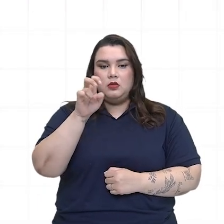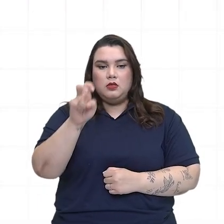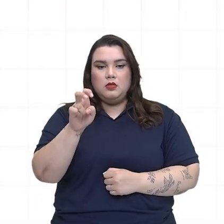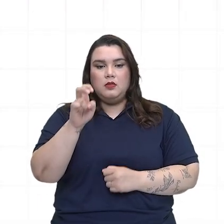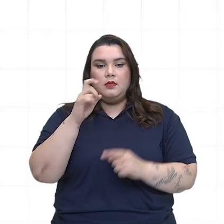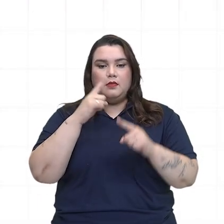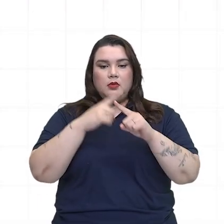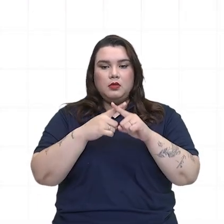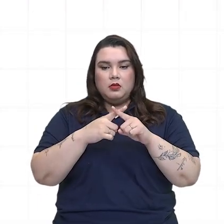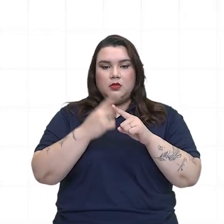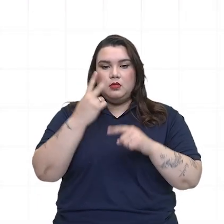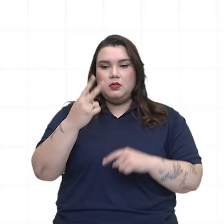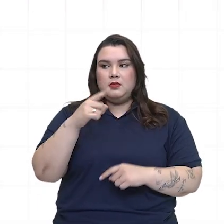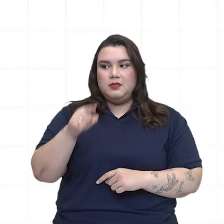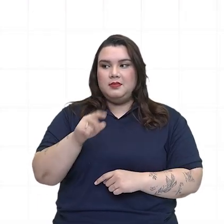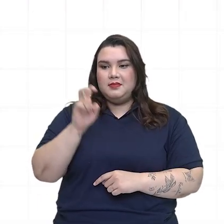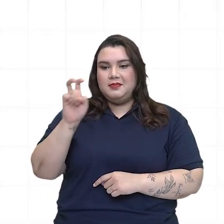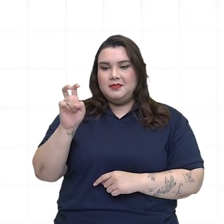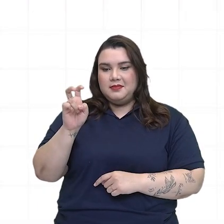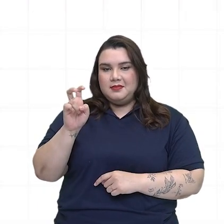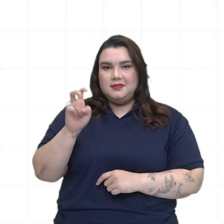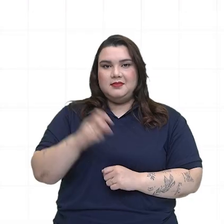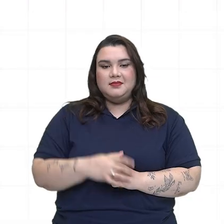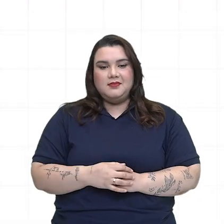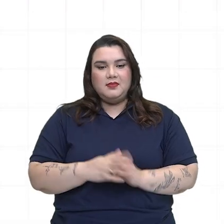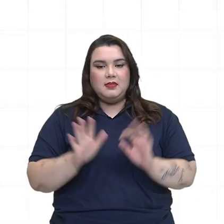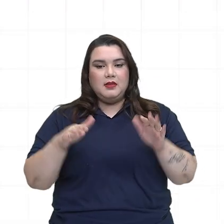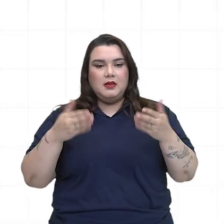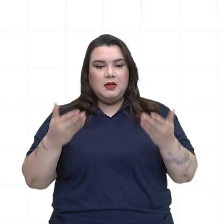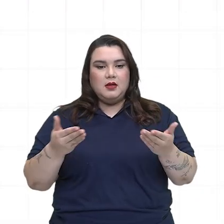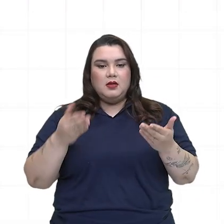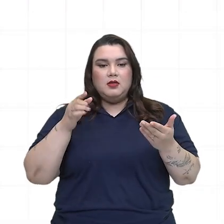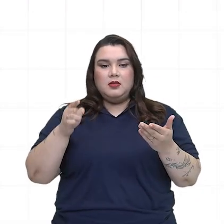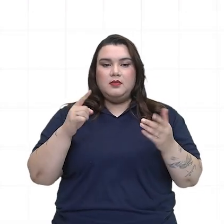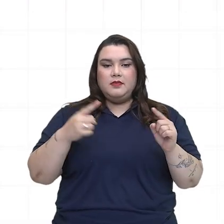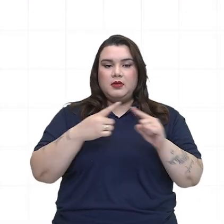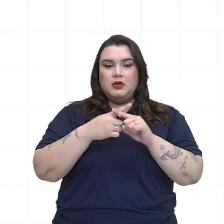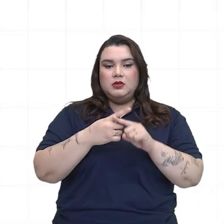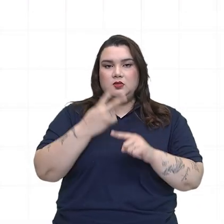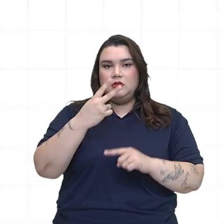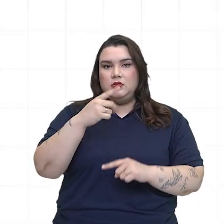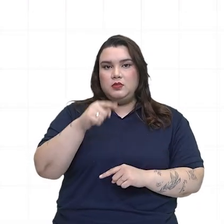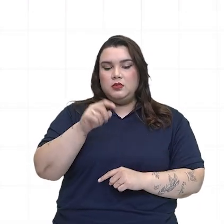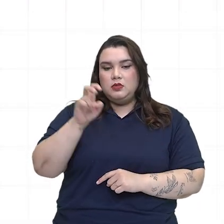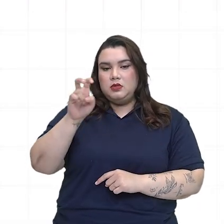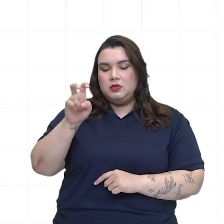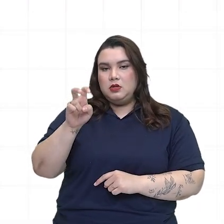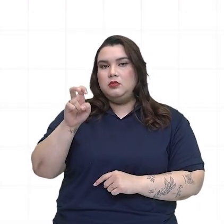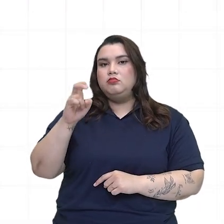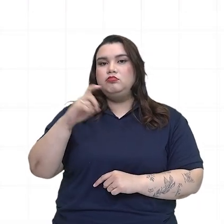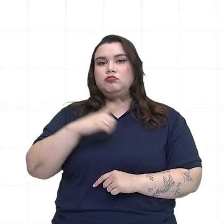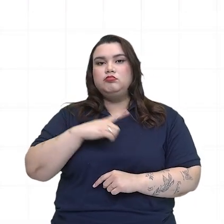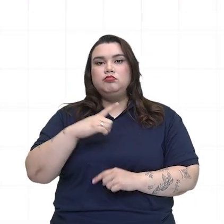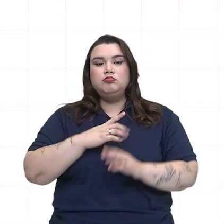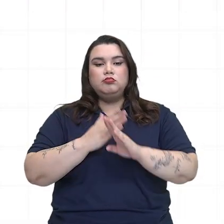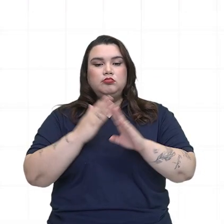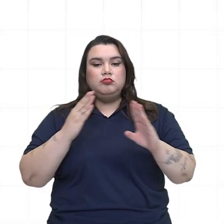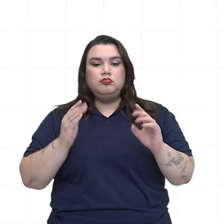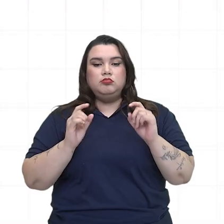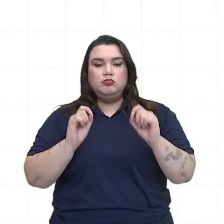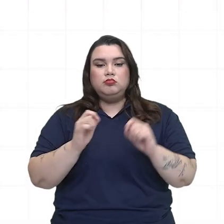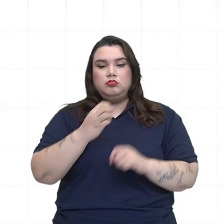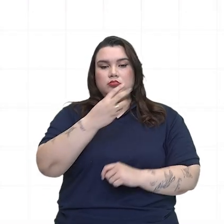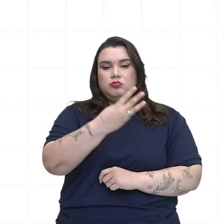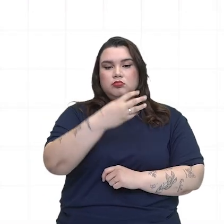15.625 multiplicado por 2,5. E multiplicando, então, por 2,5, você vai encontrar